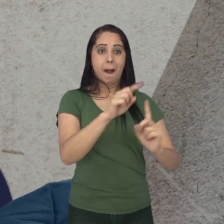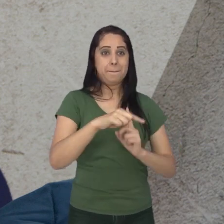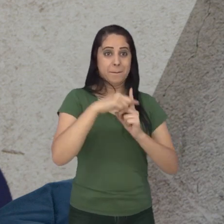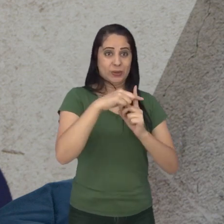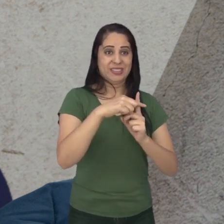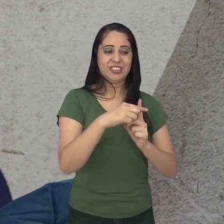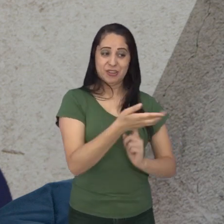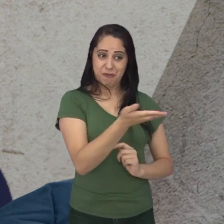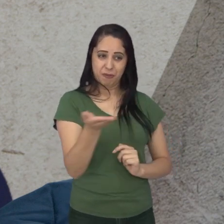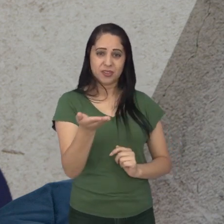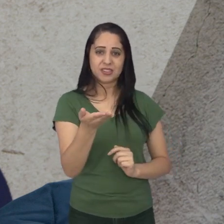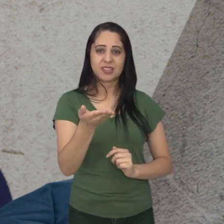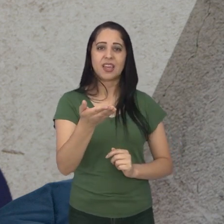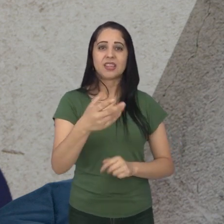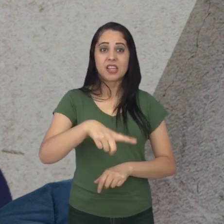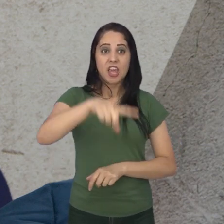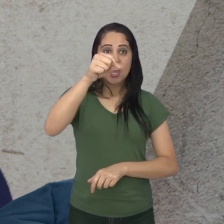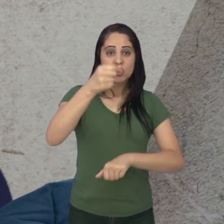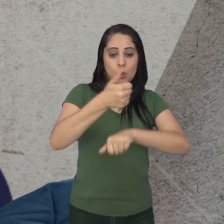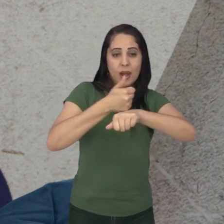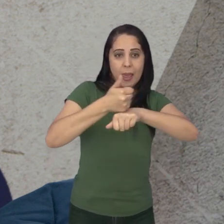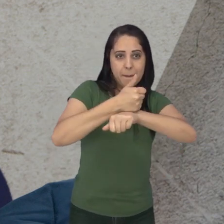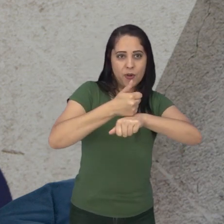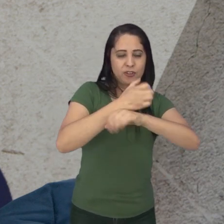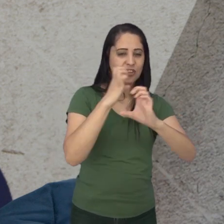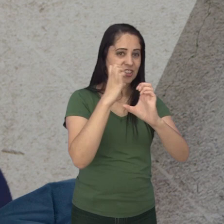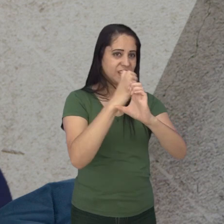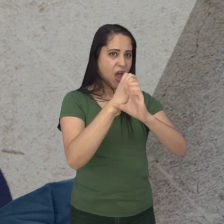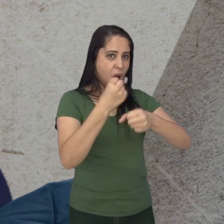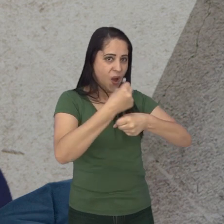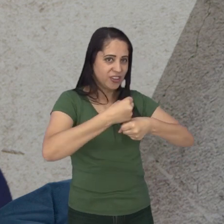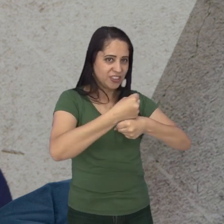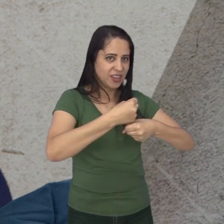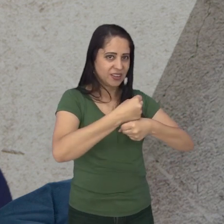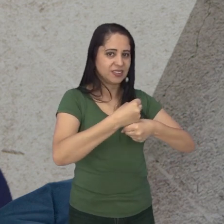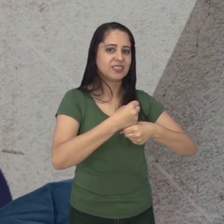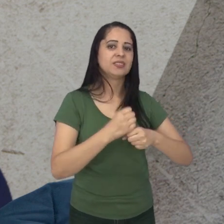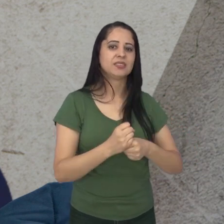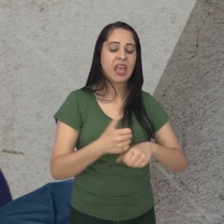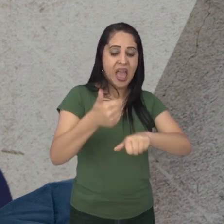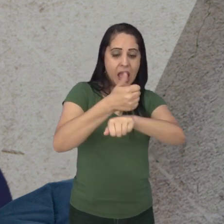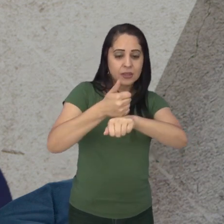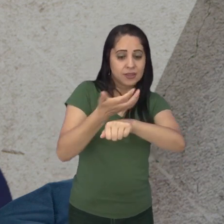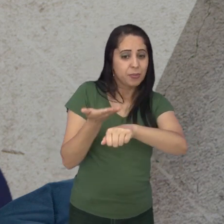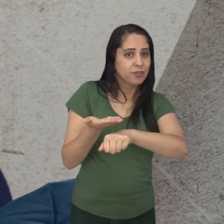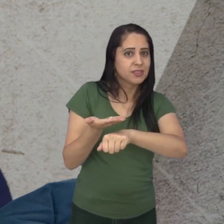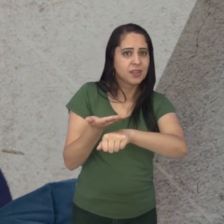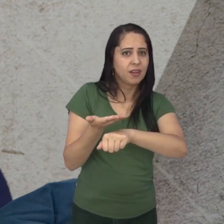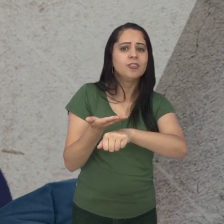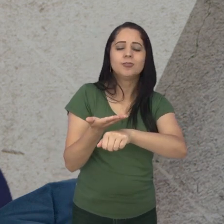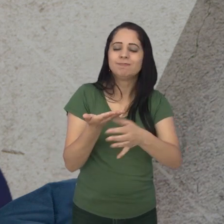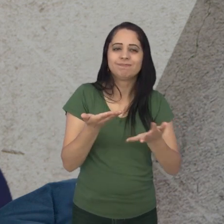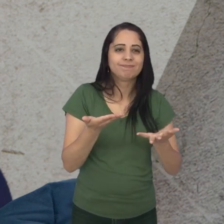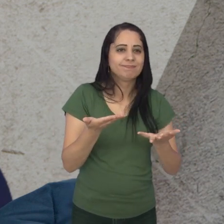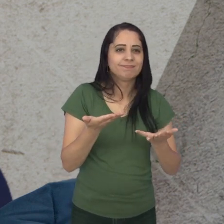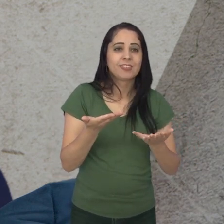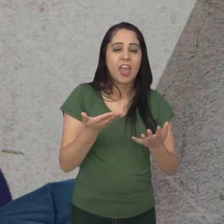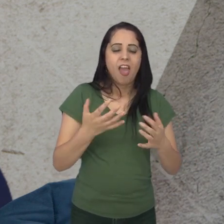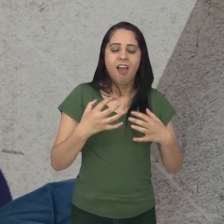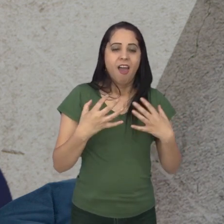positiva aí o pessoal para seguir esse caminho da engenharia civil, dessa profissão, que é uma profissão